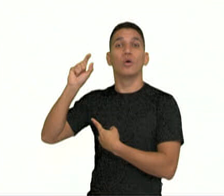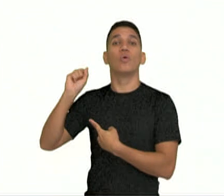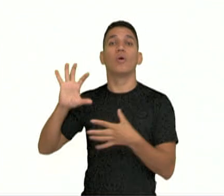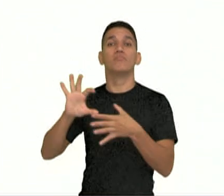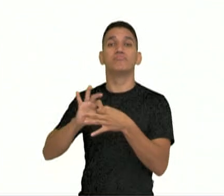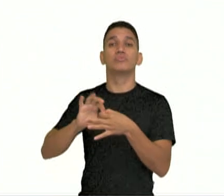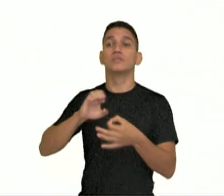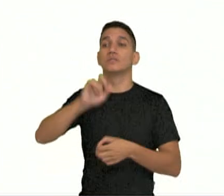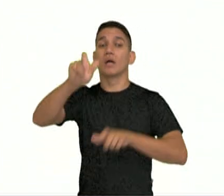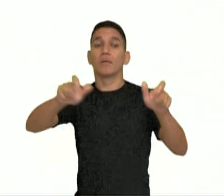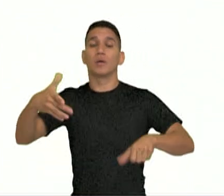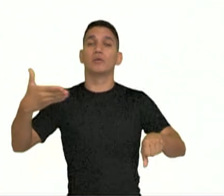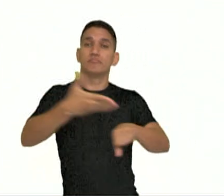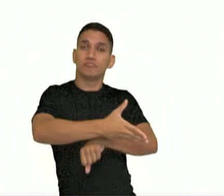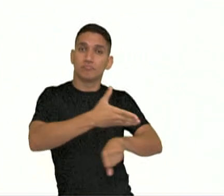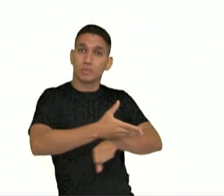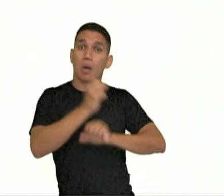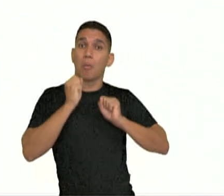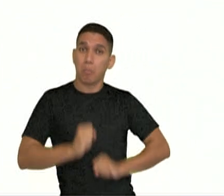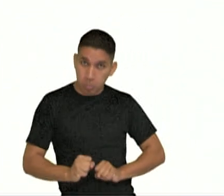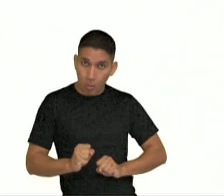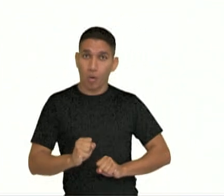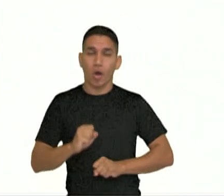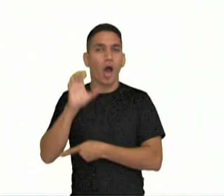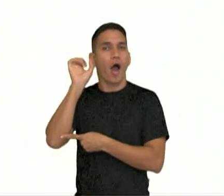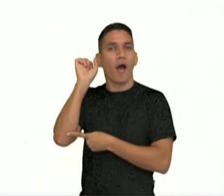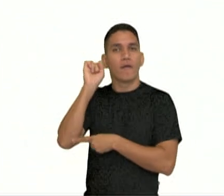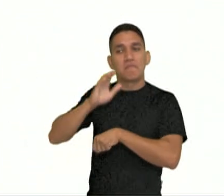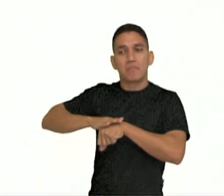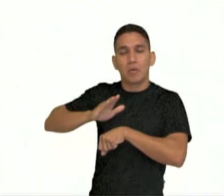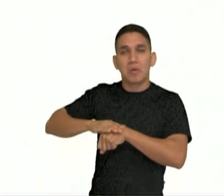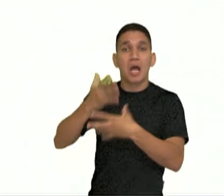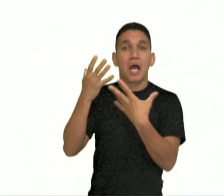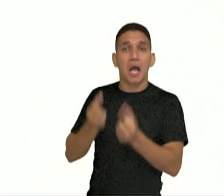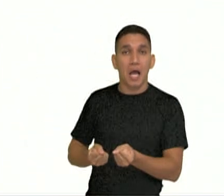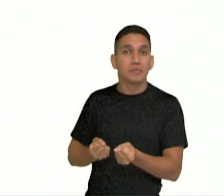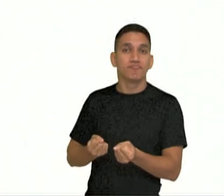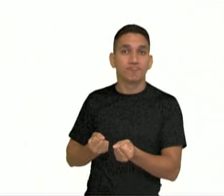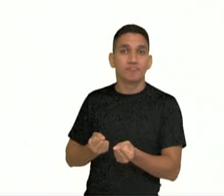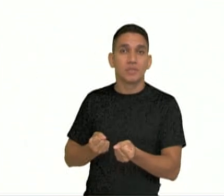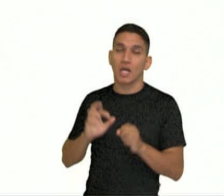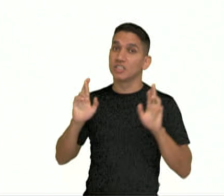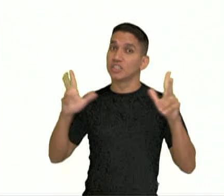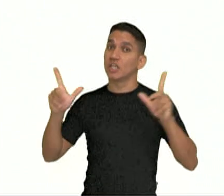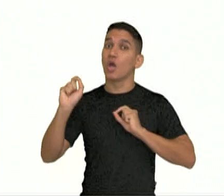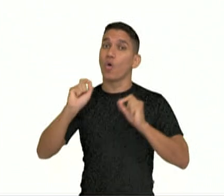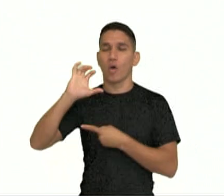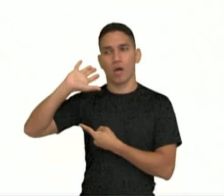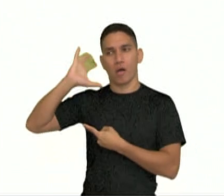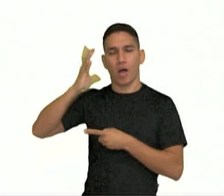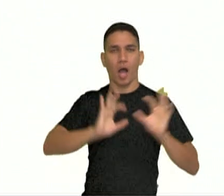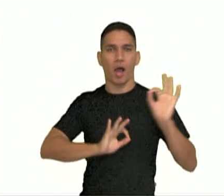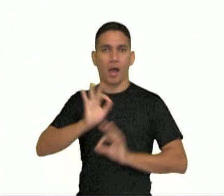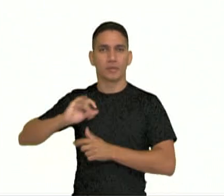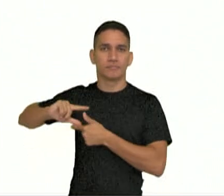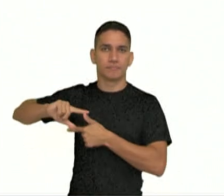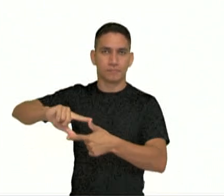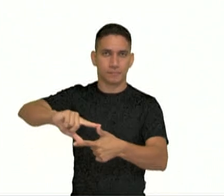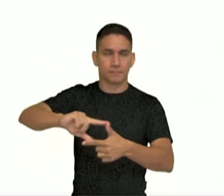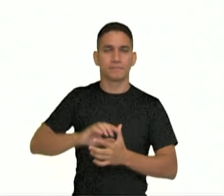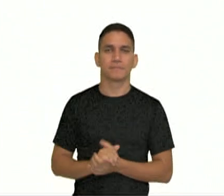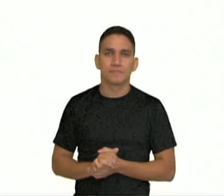e o ouvinte pode escutá-los na hora que quiser, ao contrário dos programas de rádio